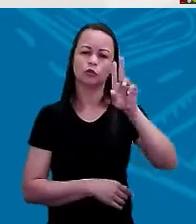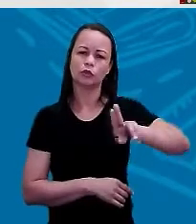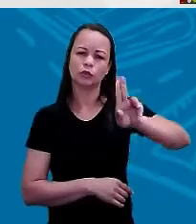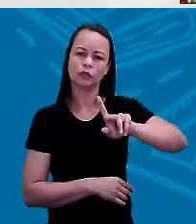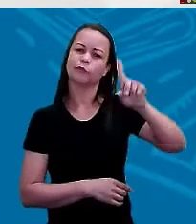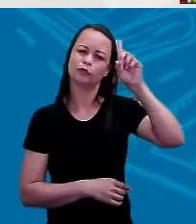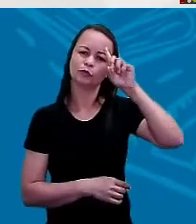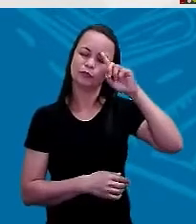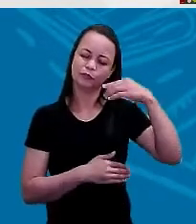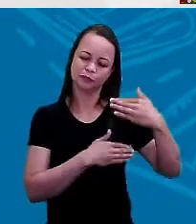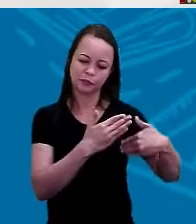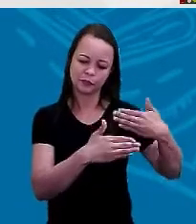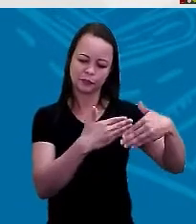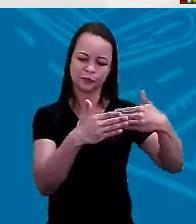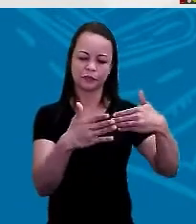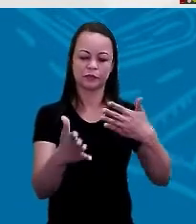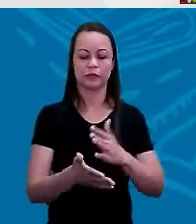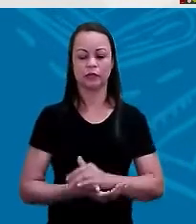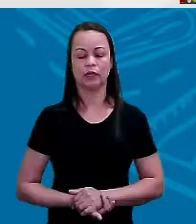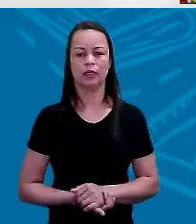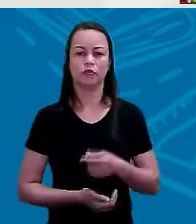vendo essa aula agora, estão assistindo ela